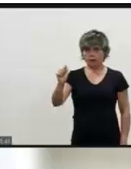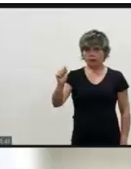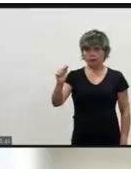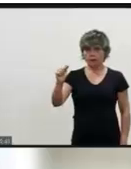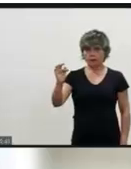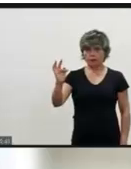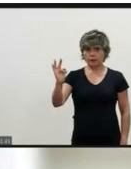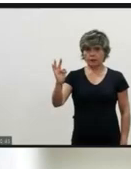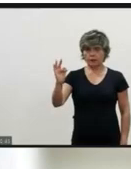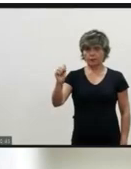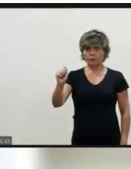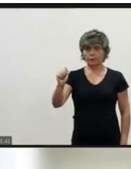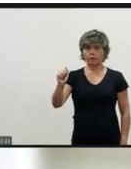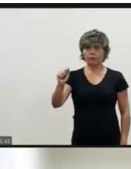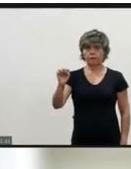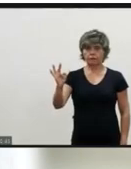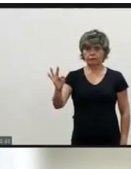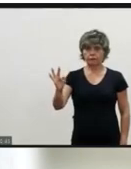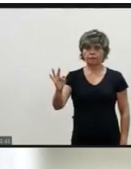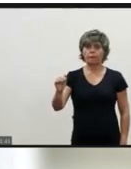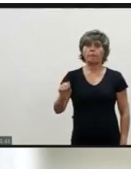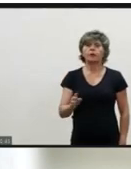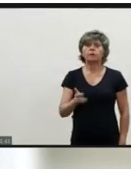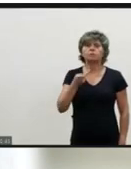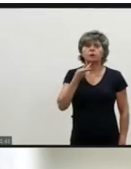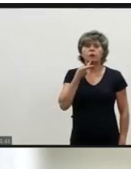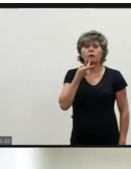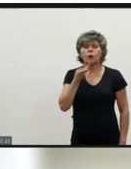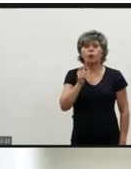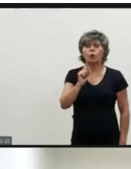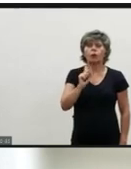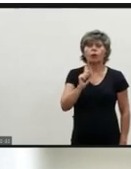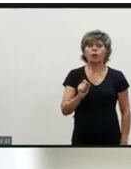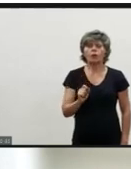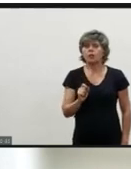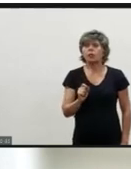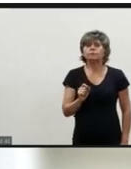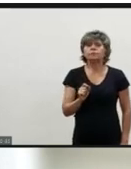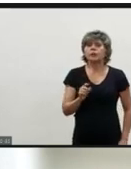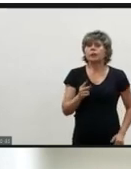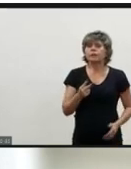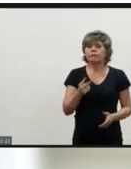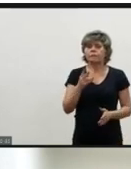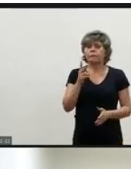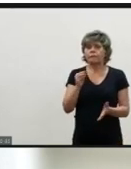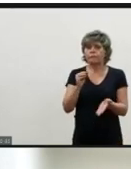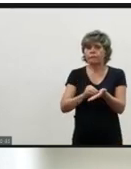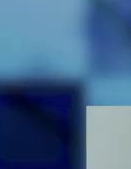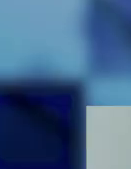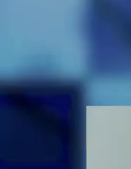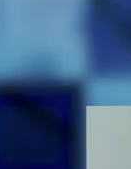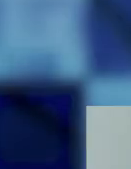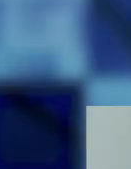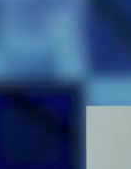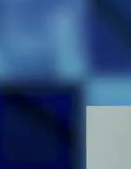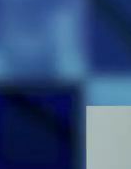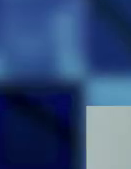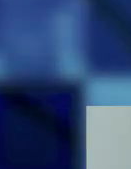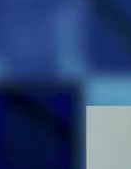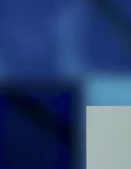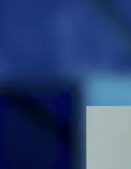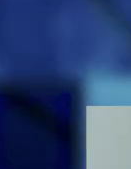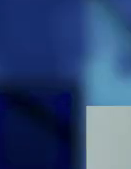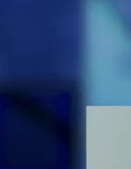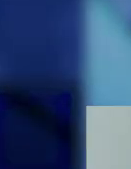em sessão remota que aconteceu na tarde de terça-feira 12 de Março com transmissão pela internet conduzida pelo vice-presidente